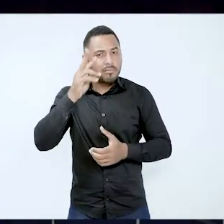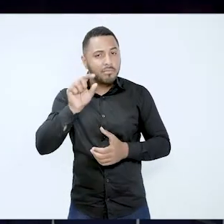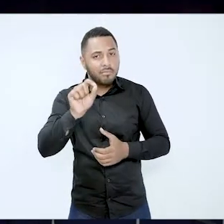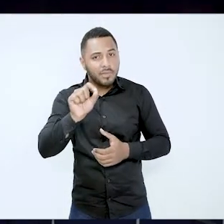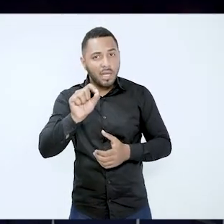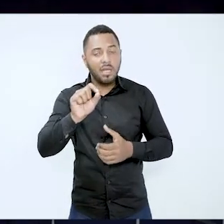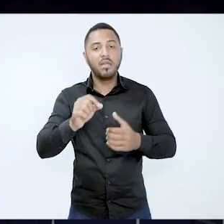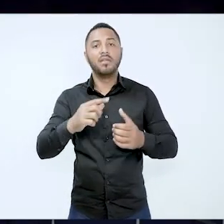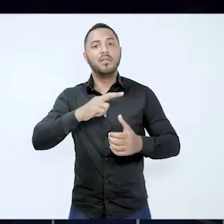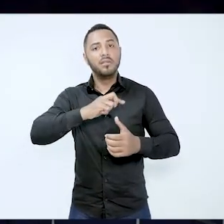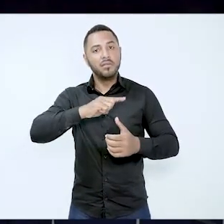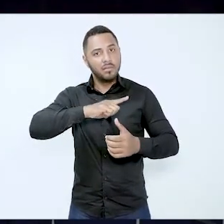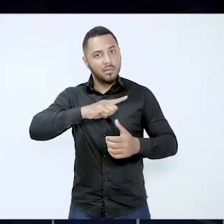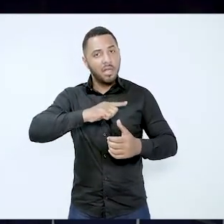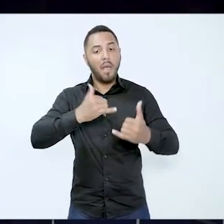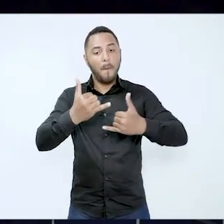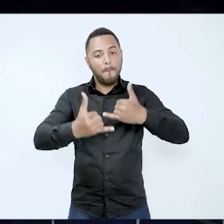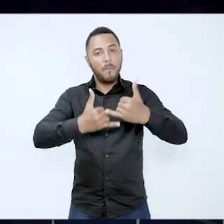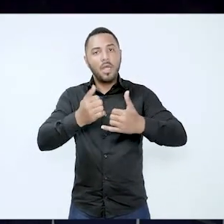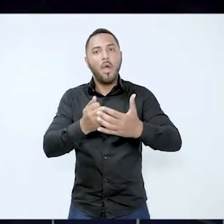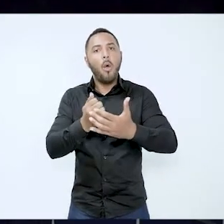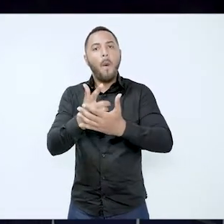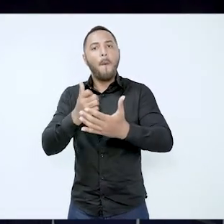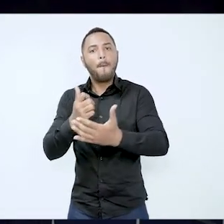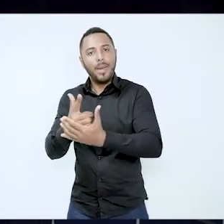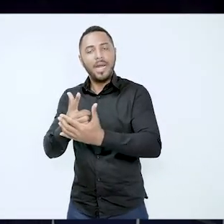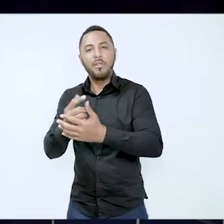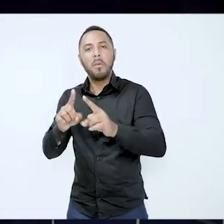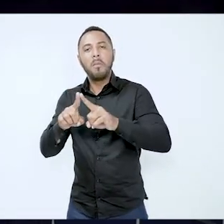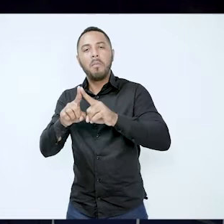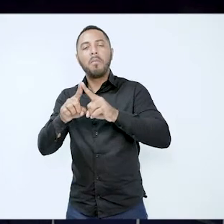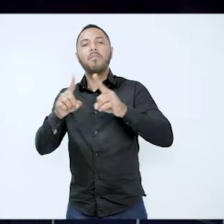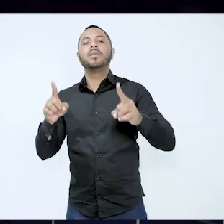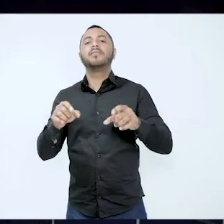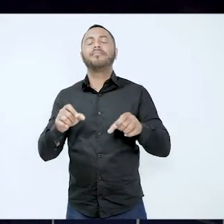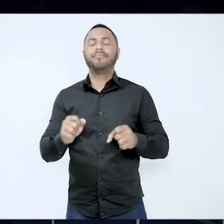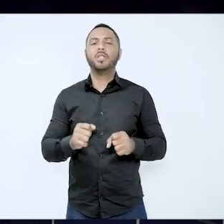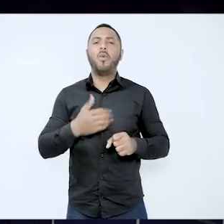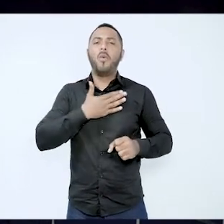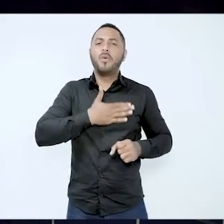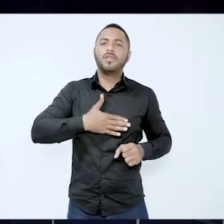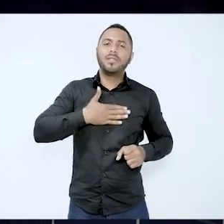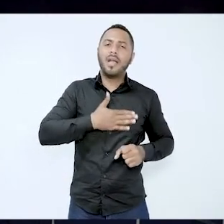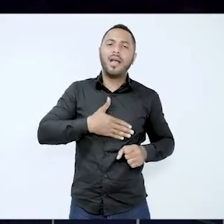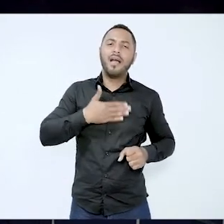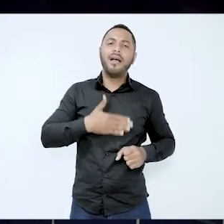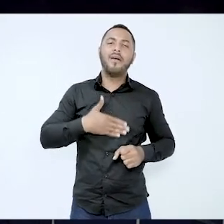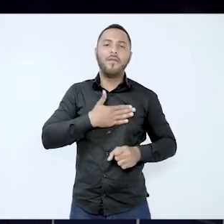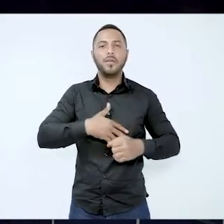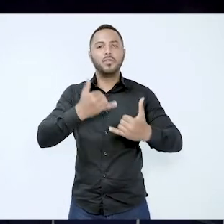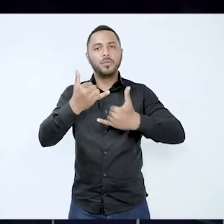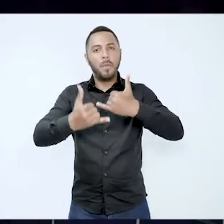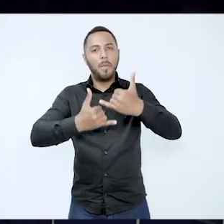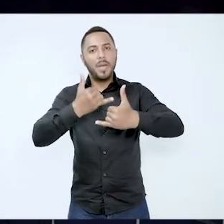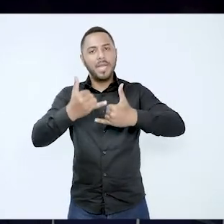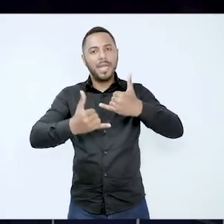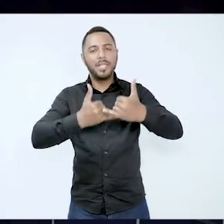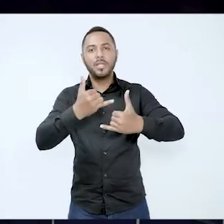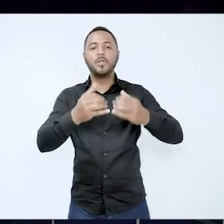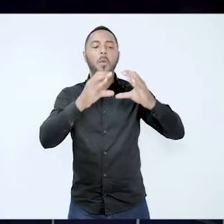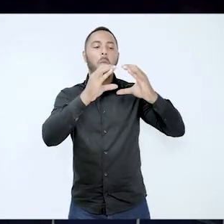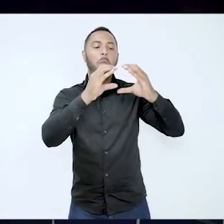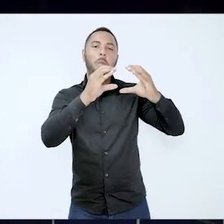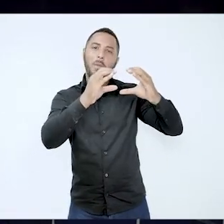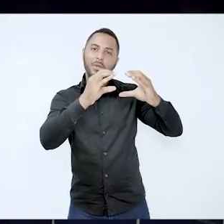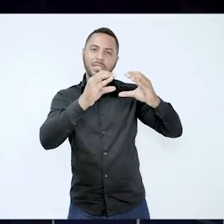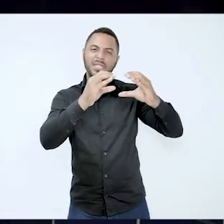mesmo ele já brincando com brinquedos que eram comprados, ele ainda tinha a preferência, por quê?